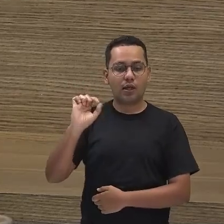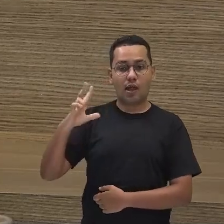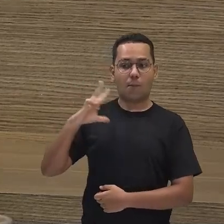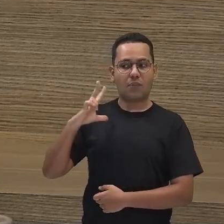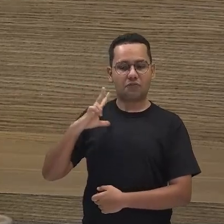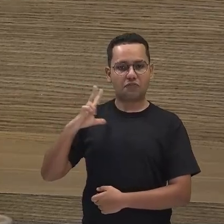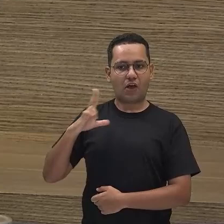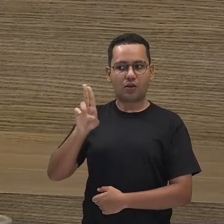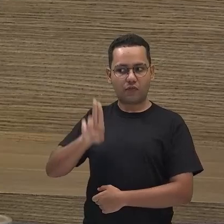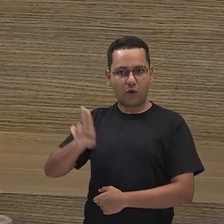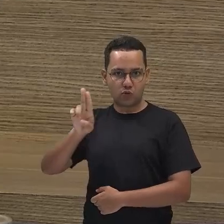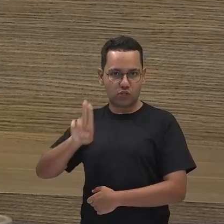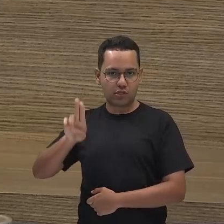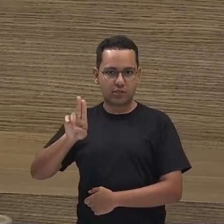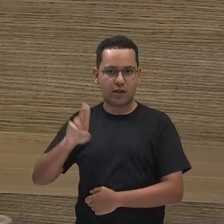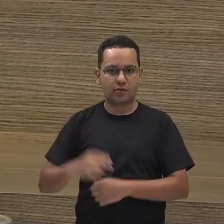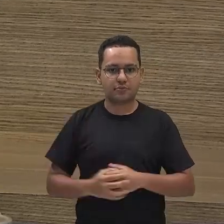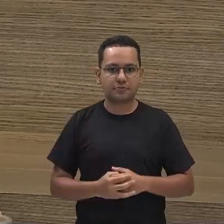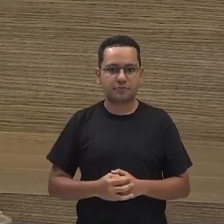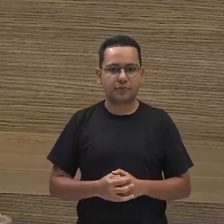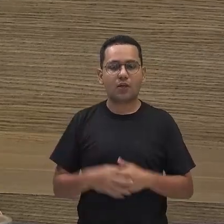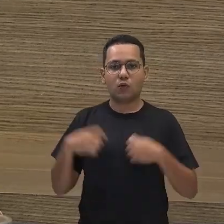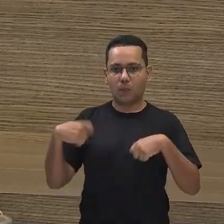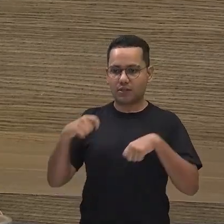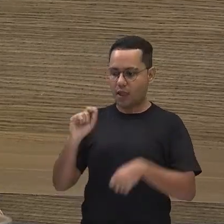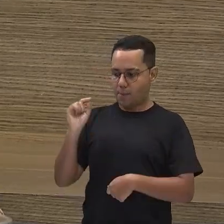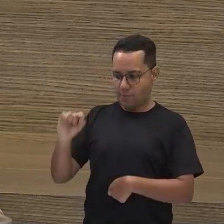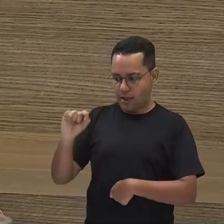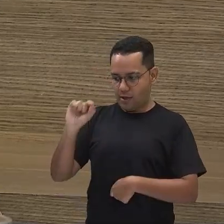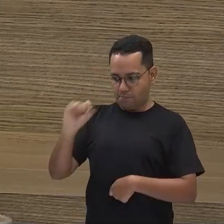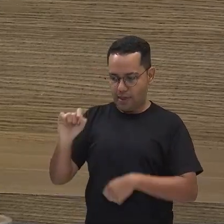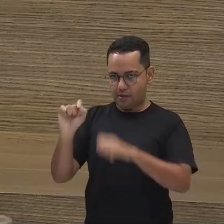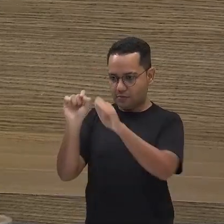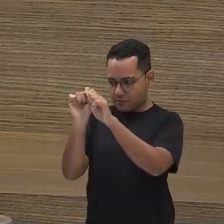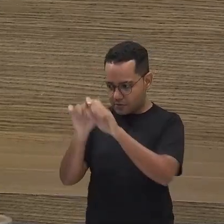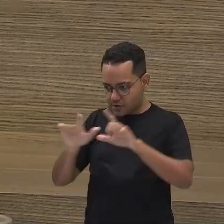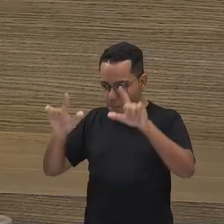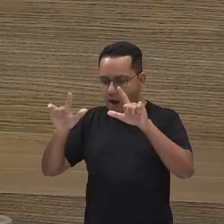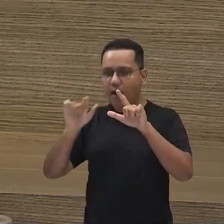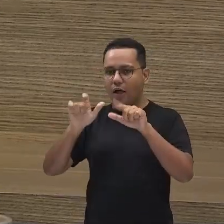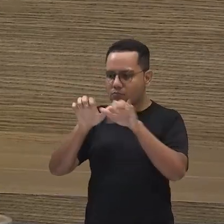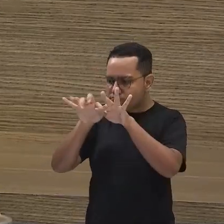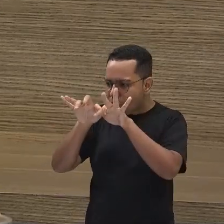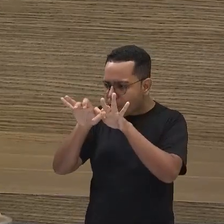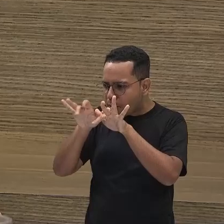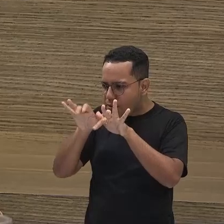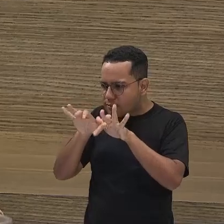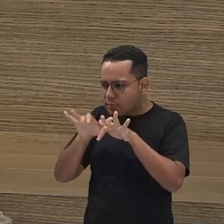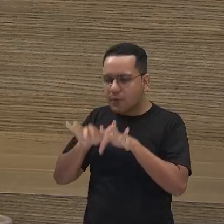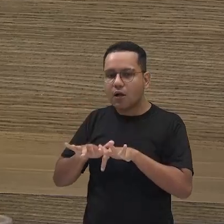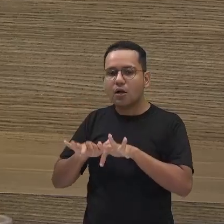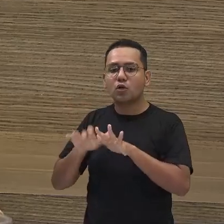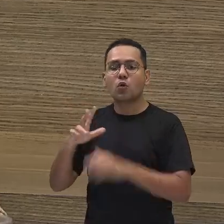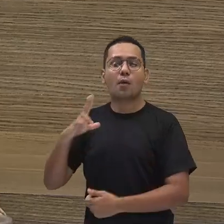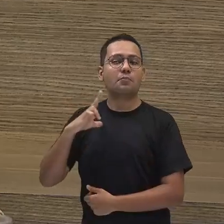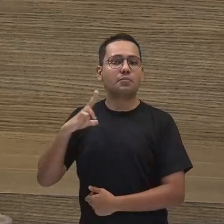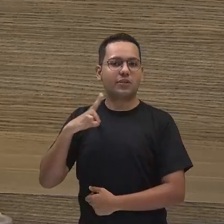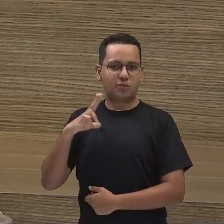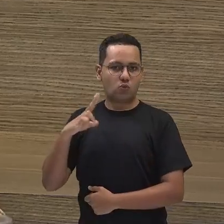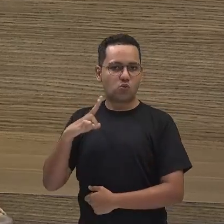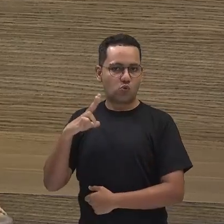privado, tá bom? Te dá 2 cliques lá, ele vai abrir para você falar diretamente com a pessoa que